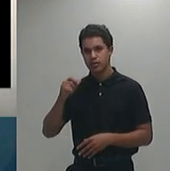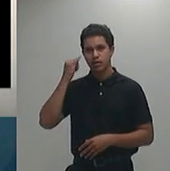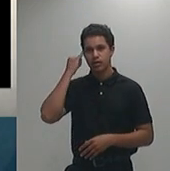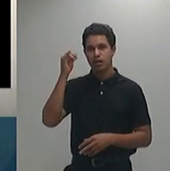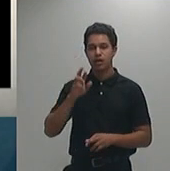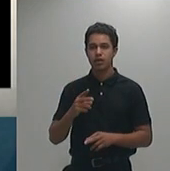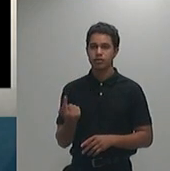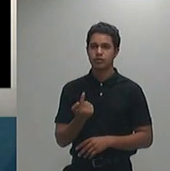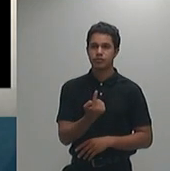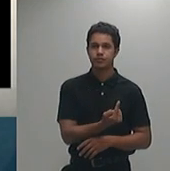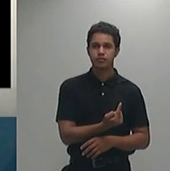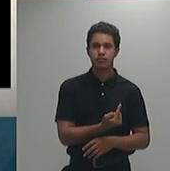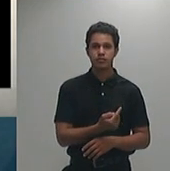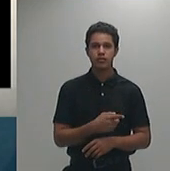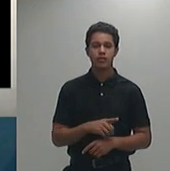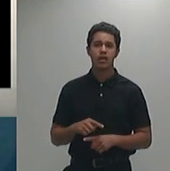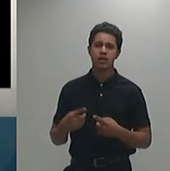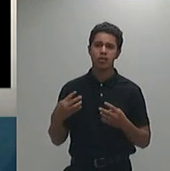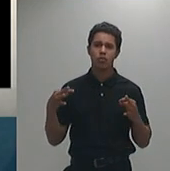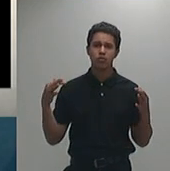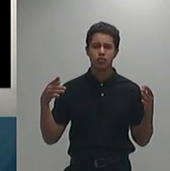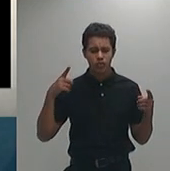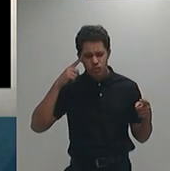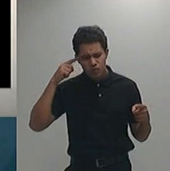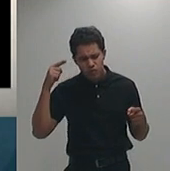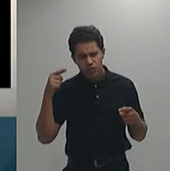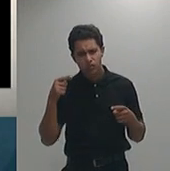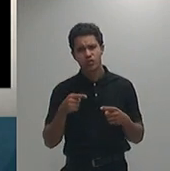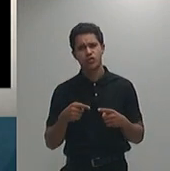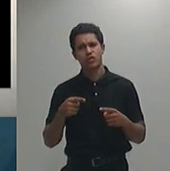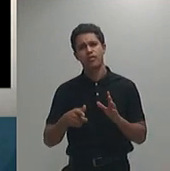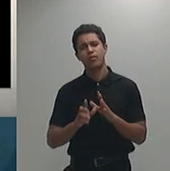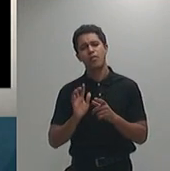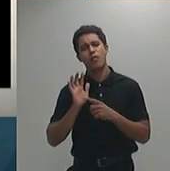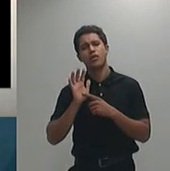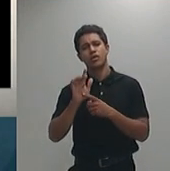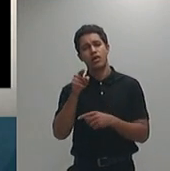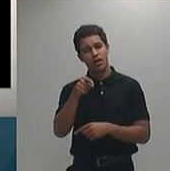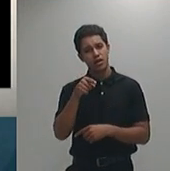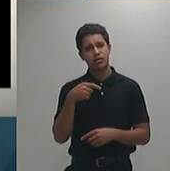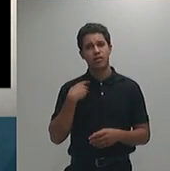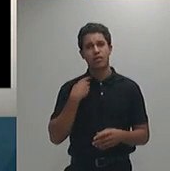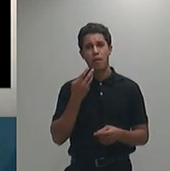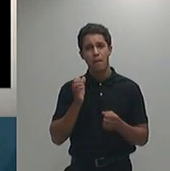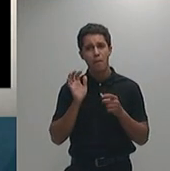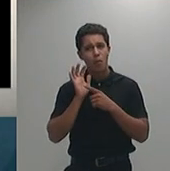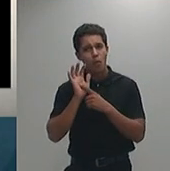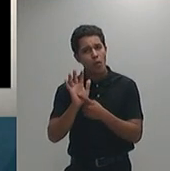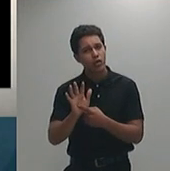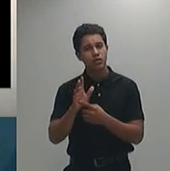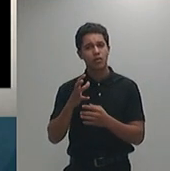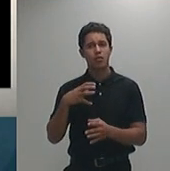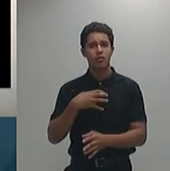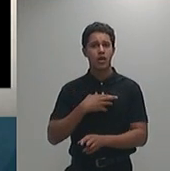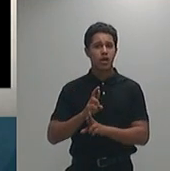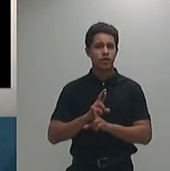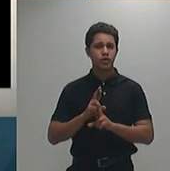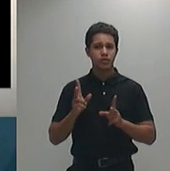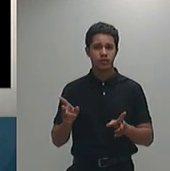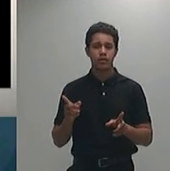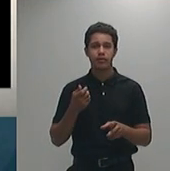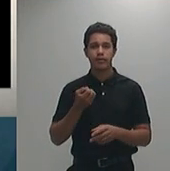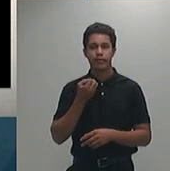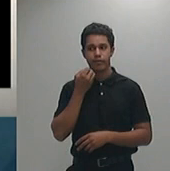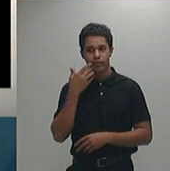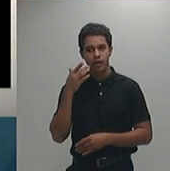o por todos os motivos antes de pós e este caso revela uma situação sui-generis muito bem